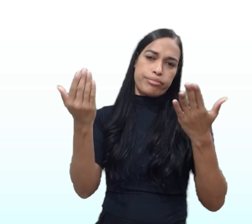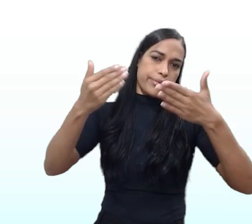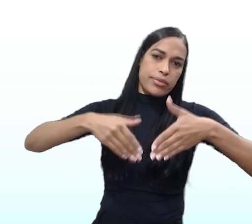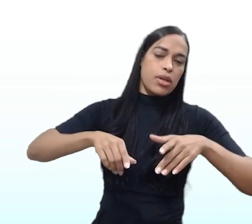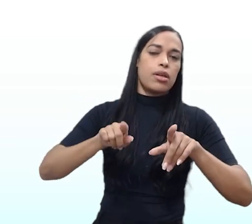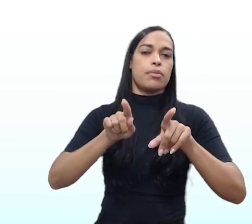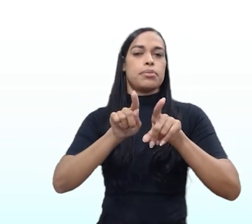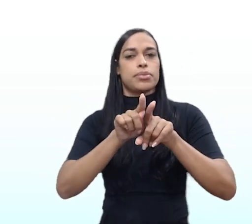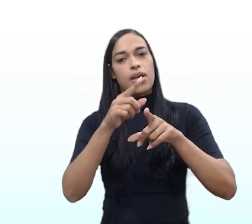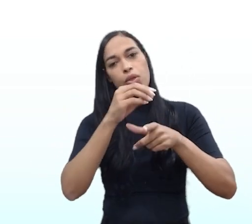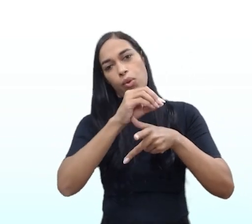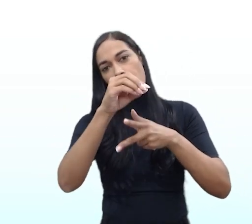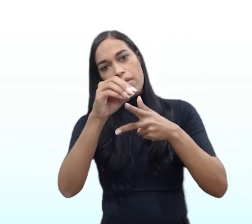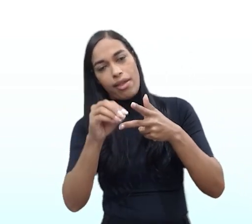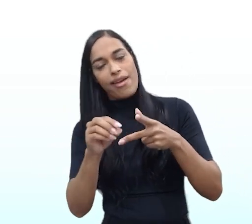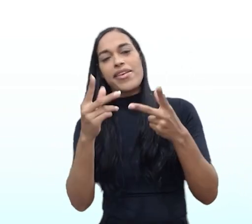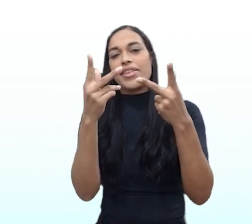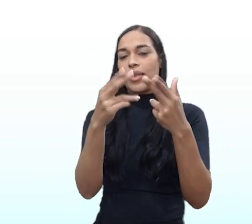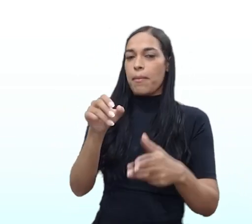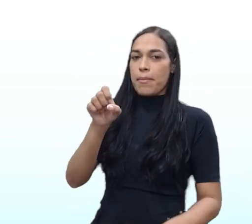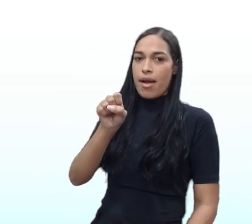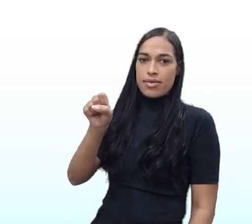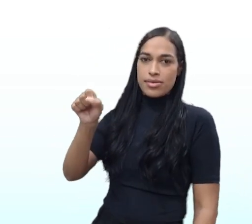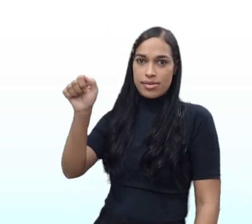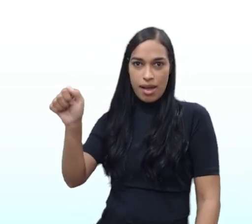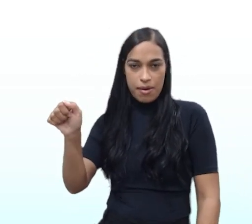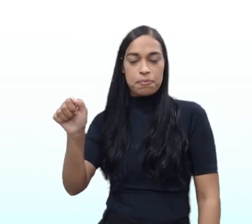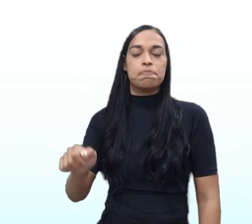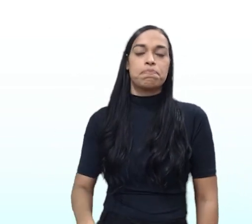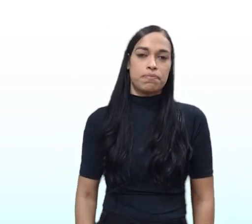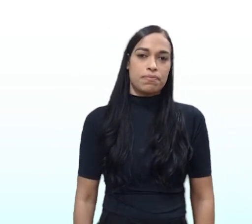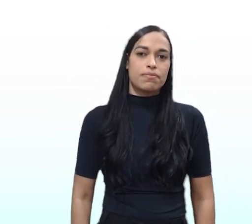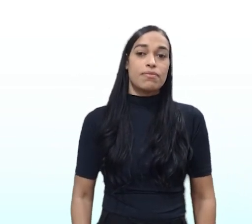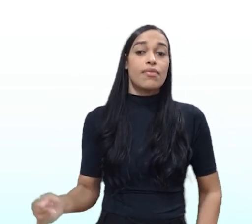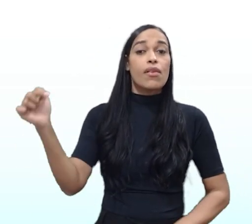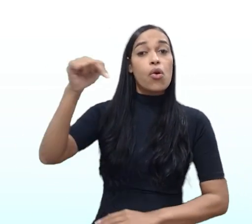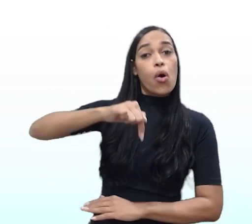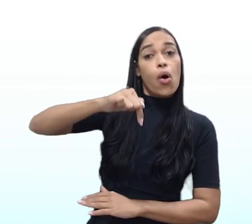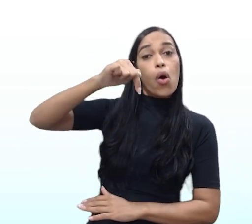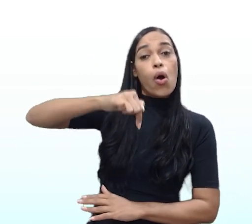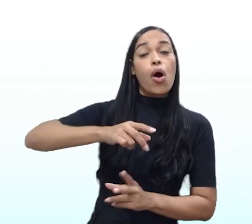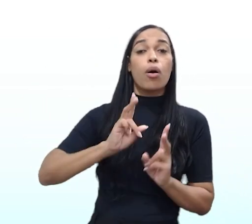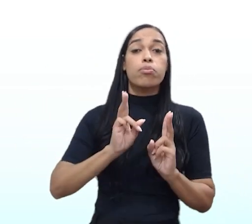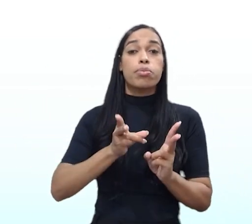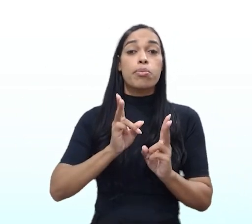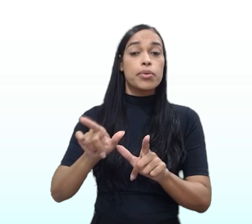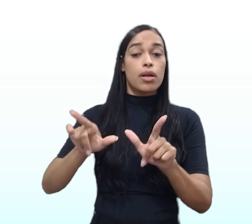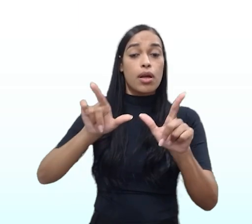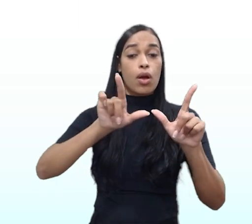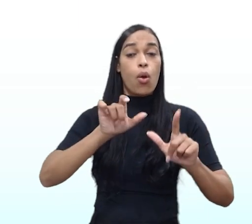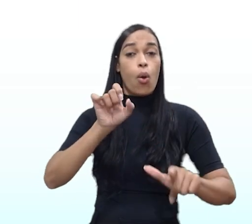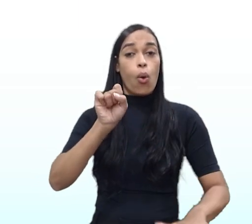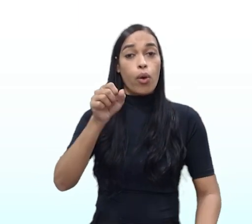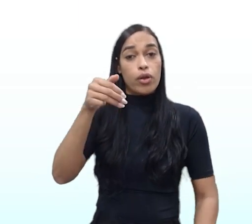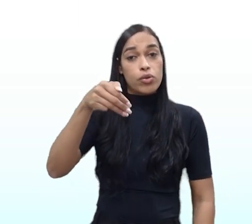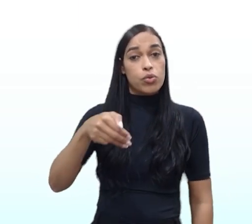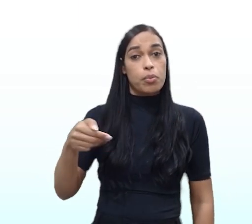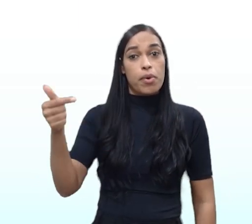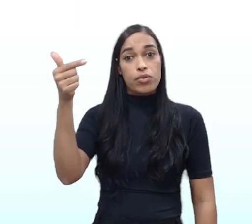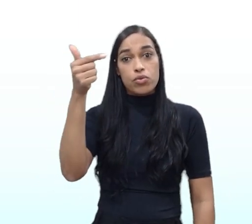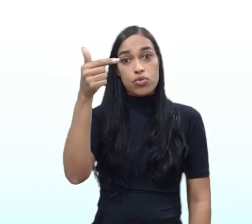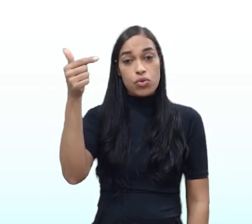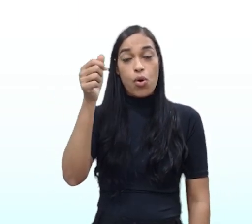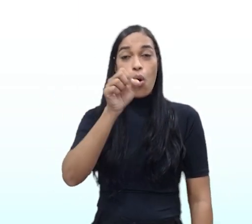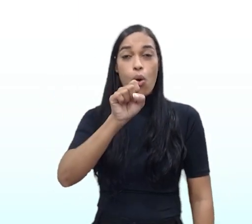do nível do Enem e também do SSA para você. A solução seria essa, ó. Segue comigo aí no slide. 8 metros